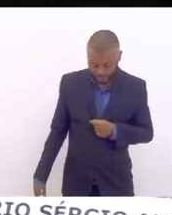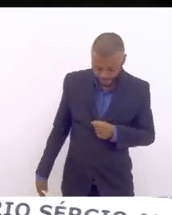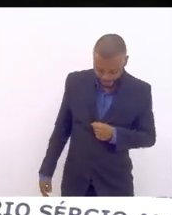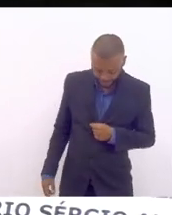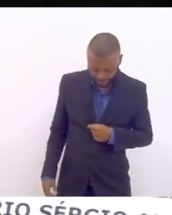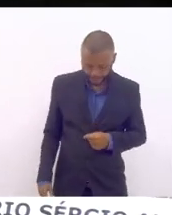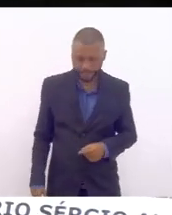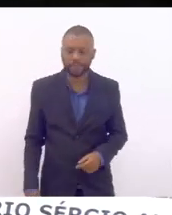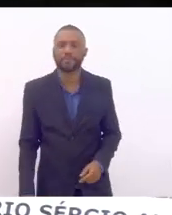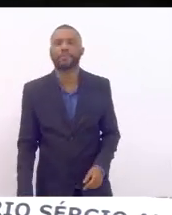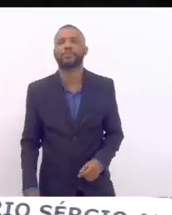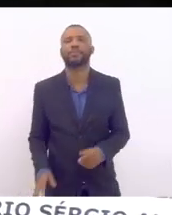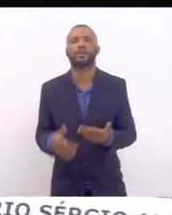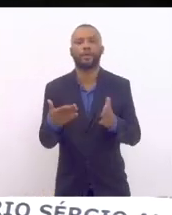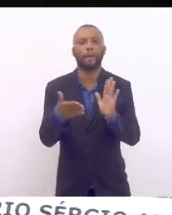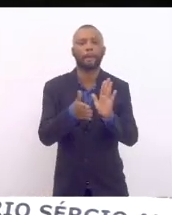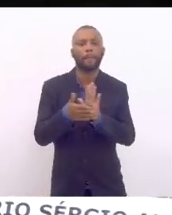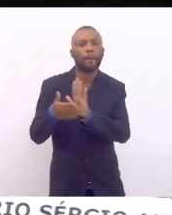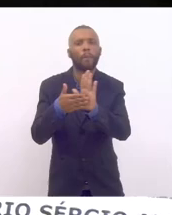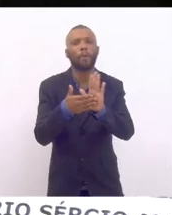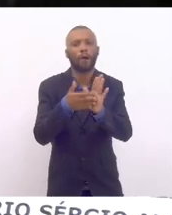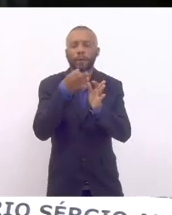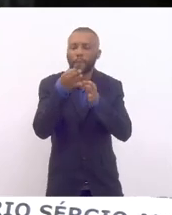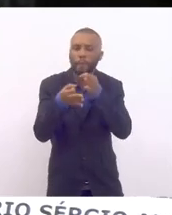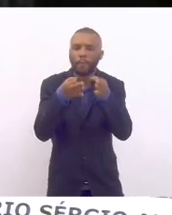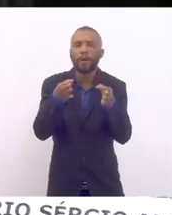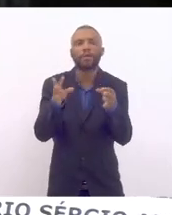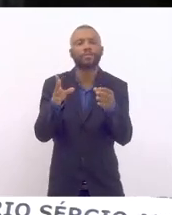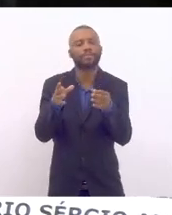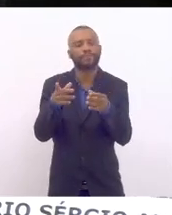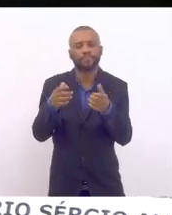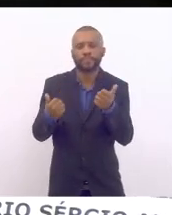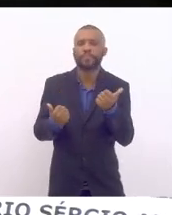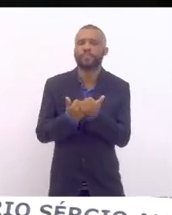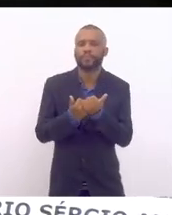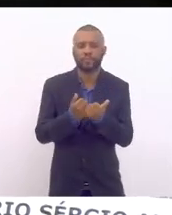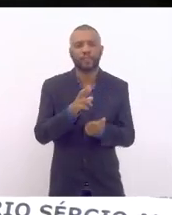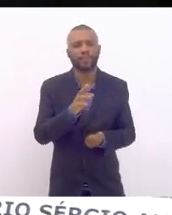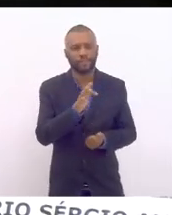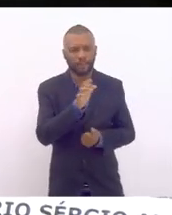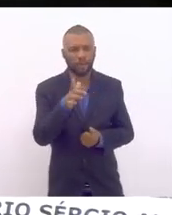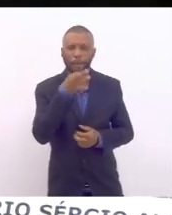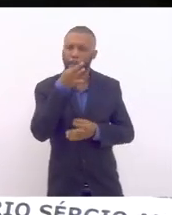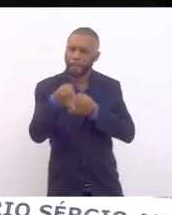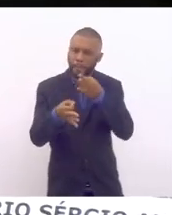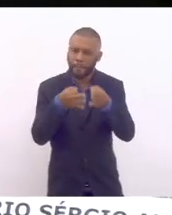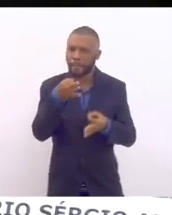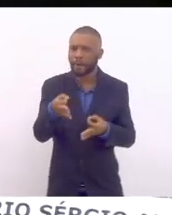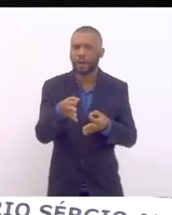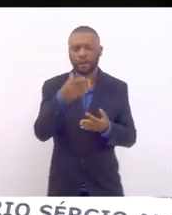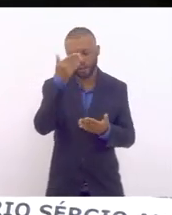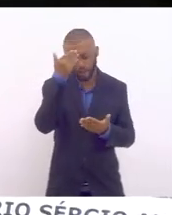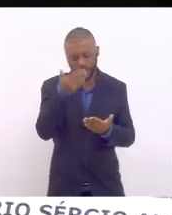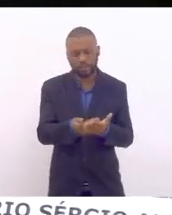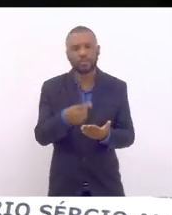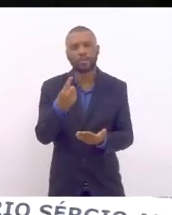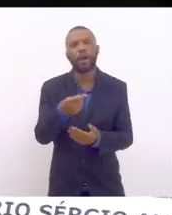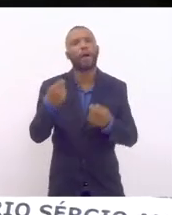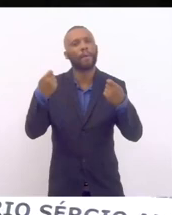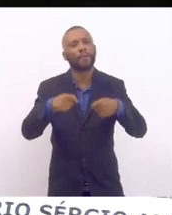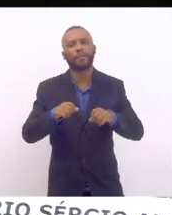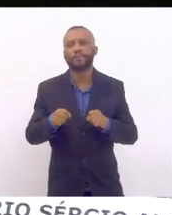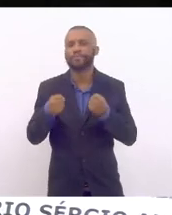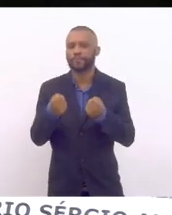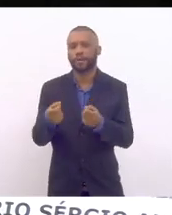é como proposta também acompanhando a E coloca eu acho que precisamos ter uma defesa